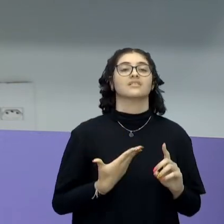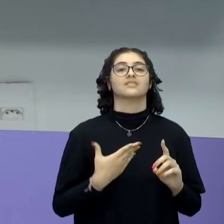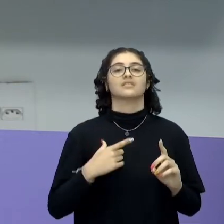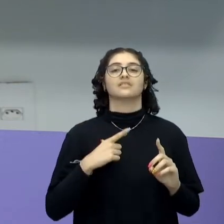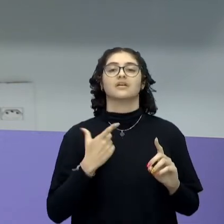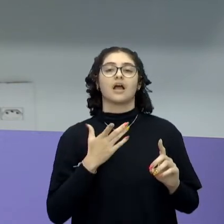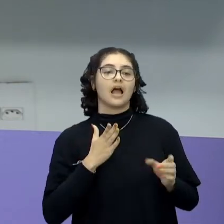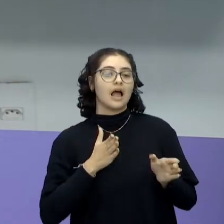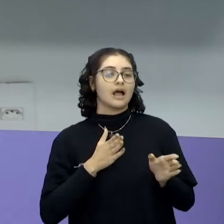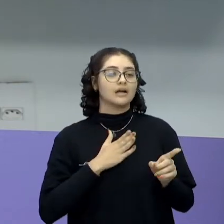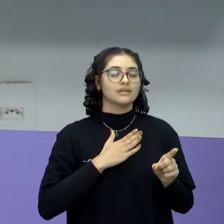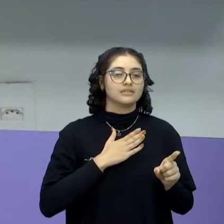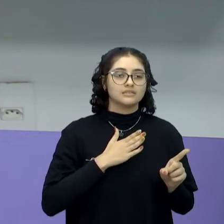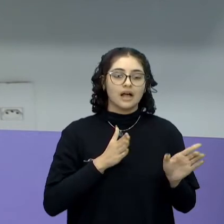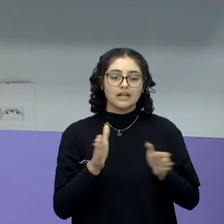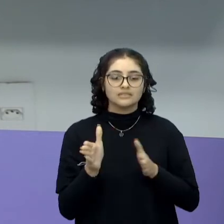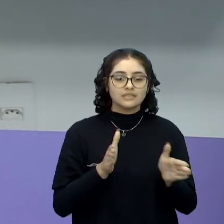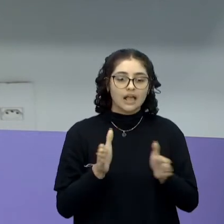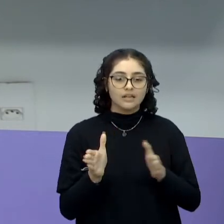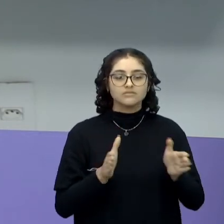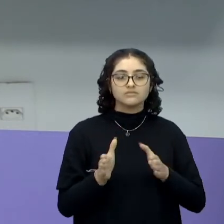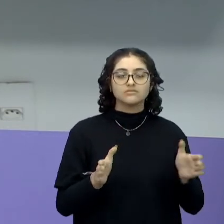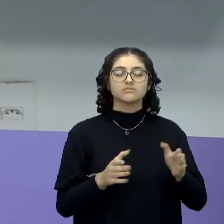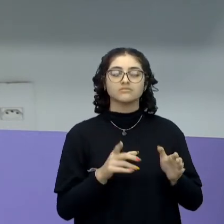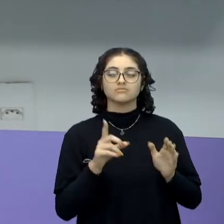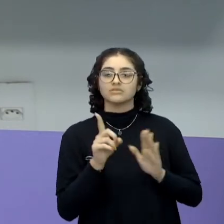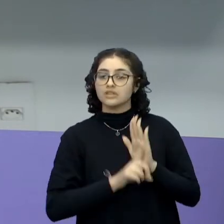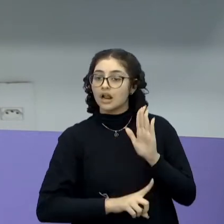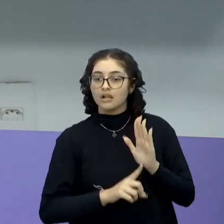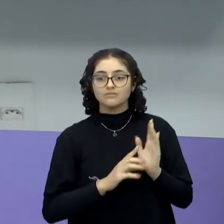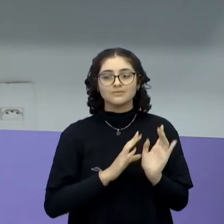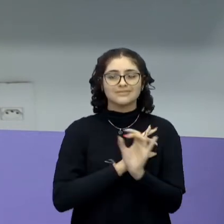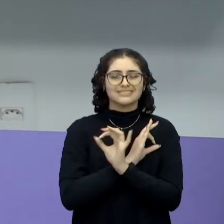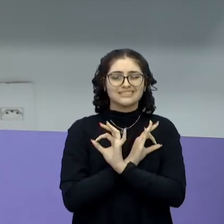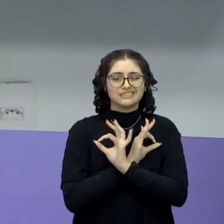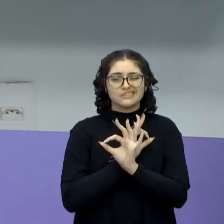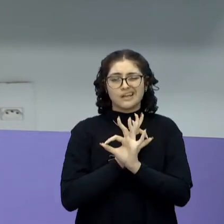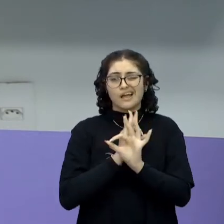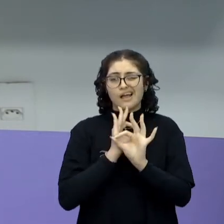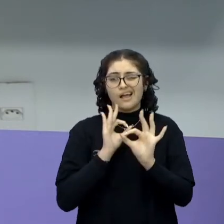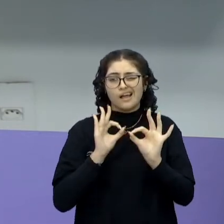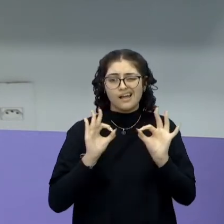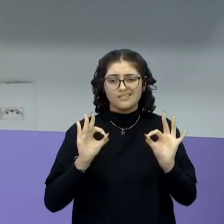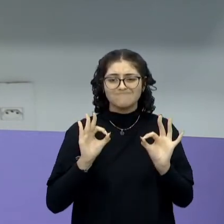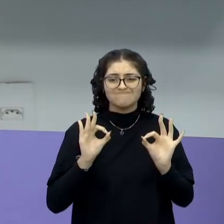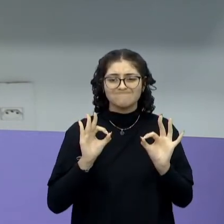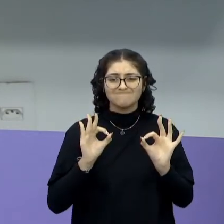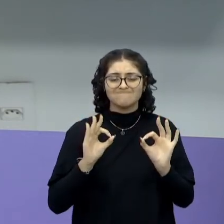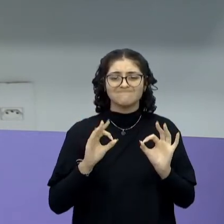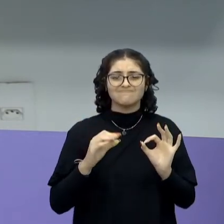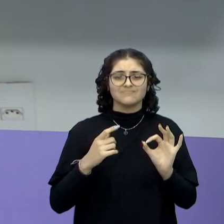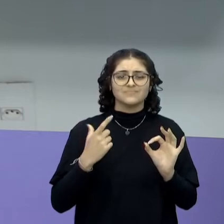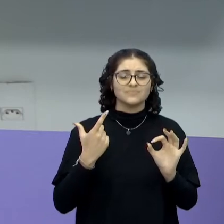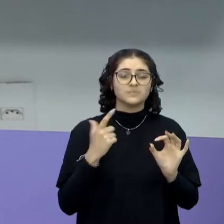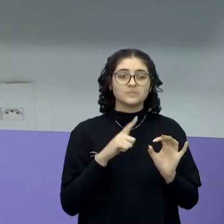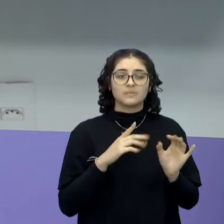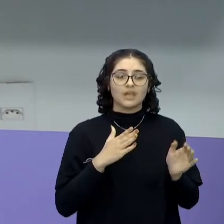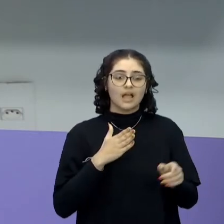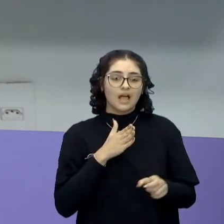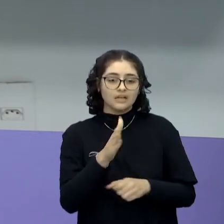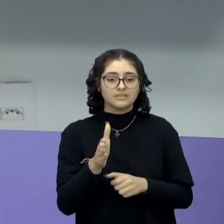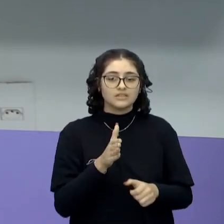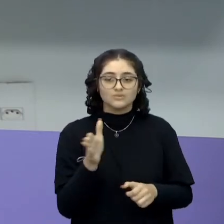seu acesso aos direitos, foram privados de tudo o que pode ser considerado